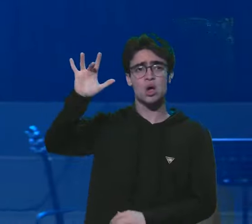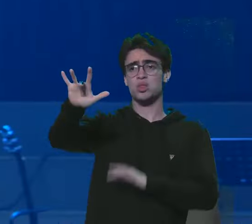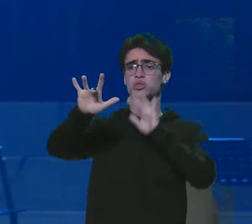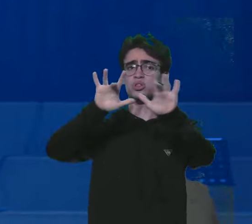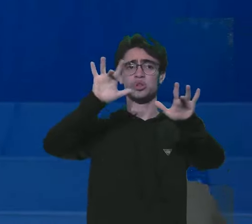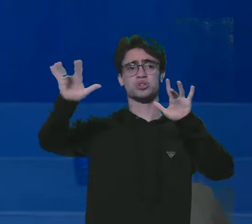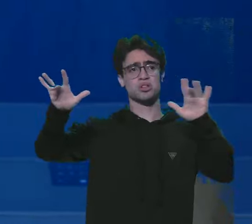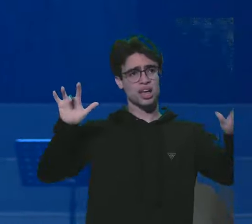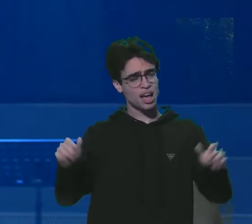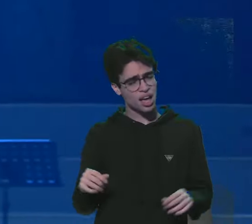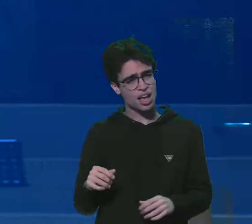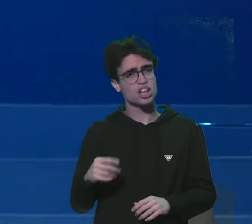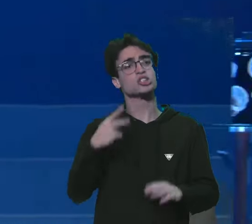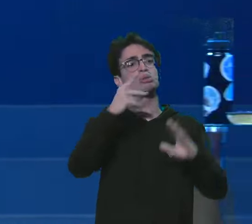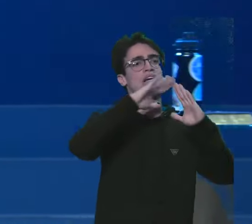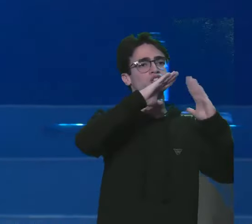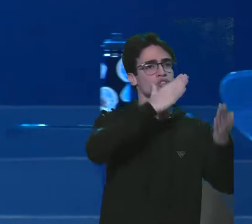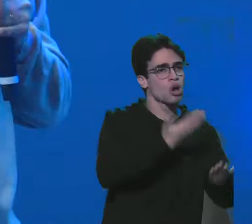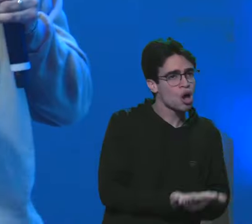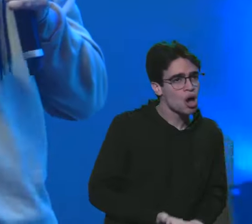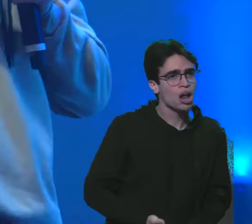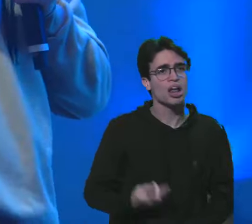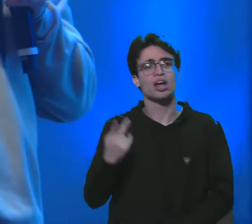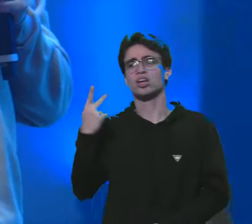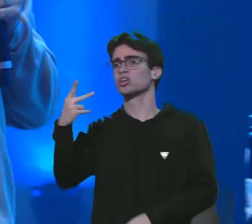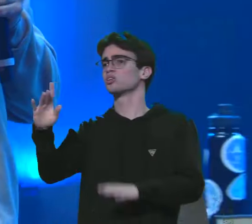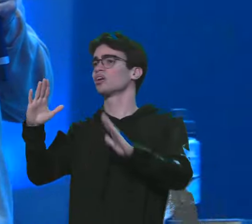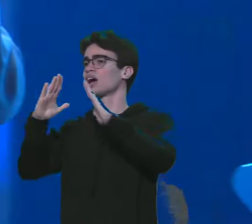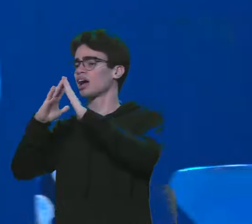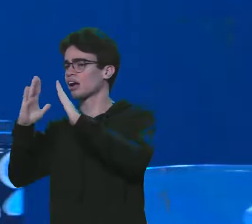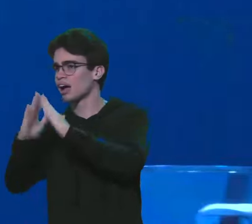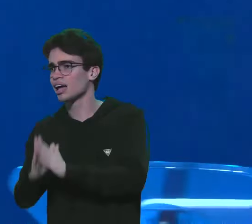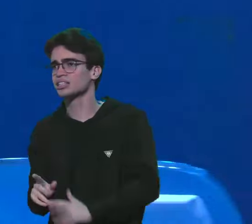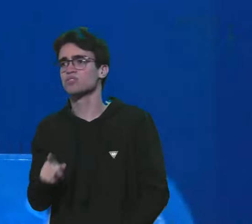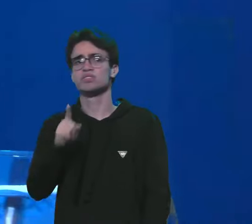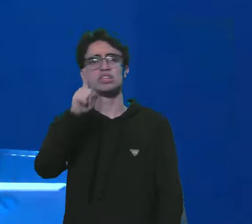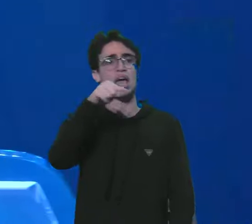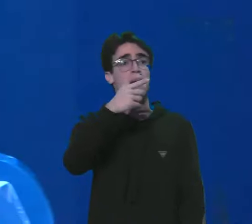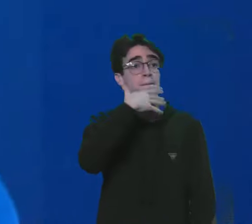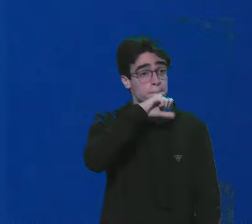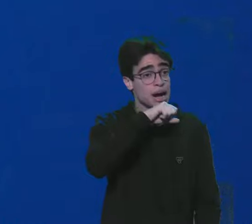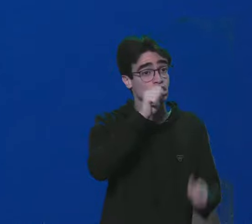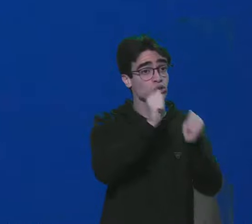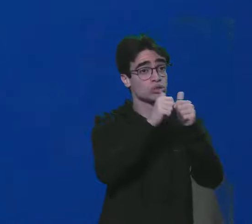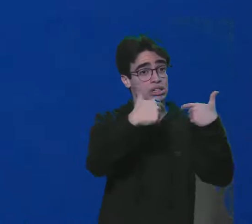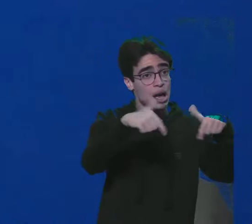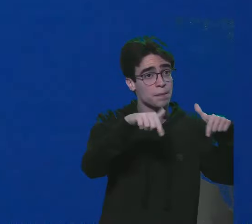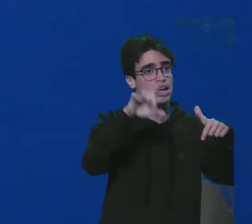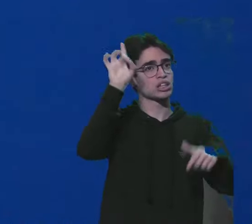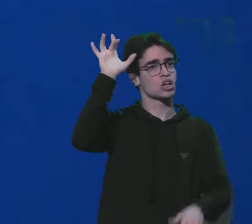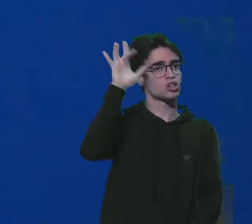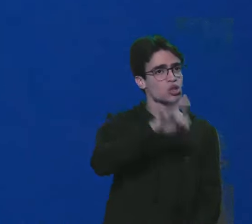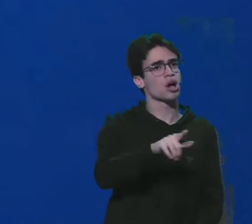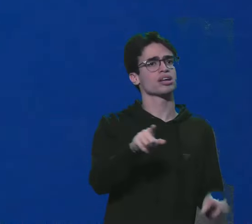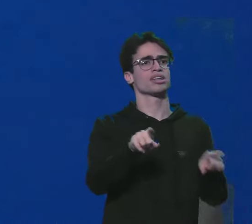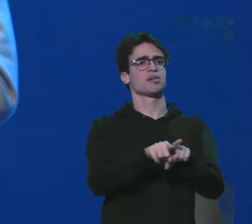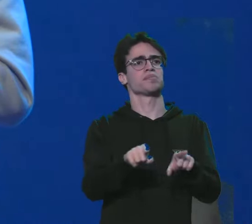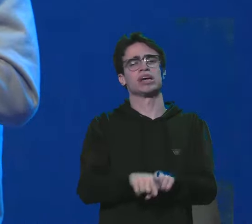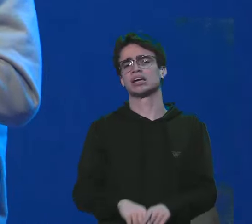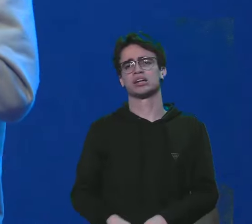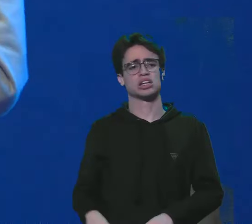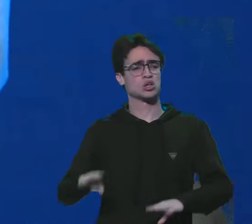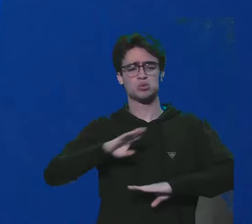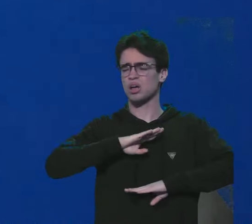na escola, Ele visita você em casa, Ele visita você que é pai no seu trabalho. Não importa a